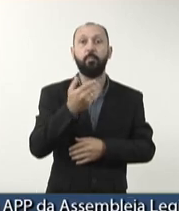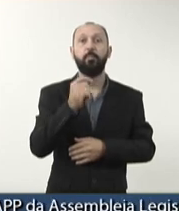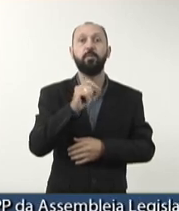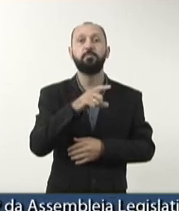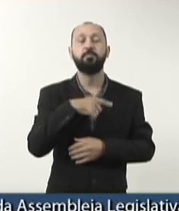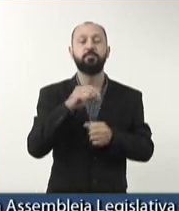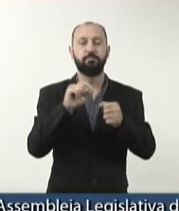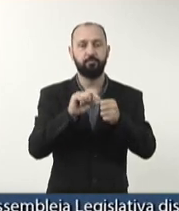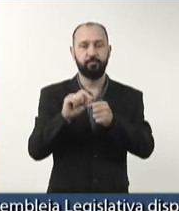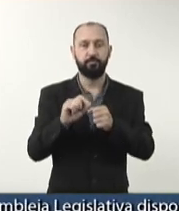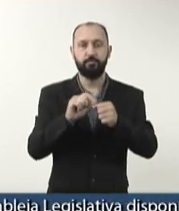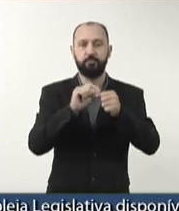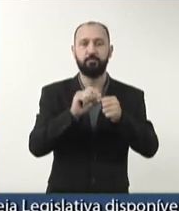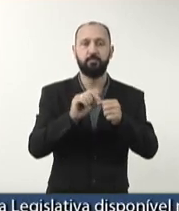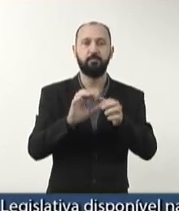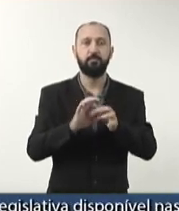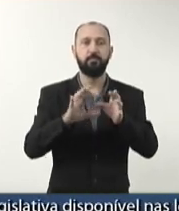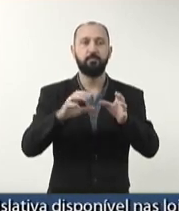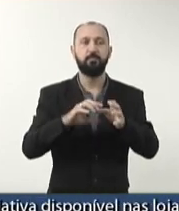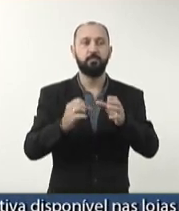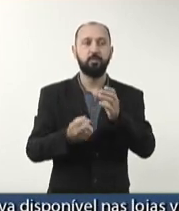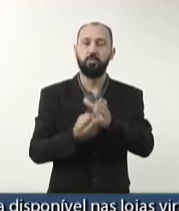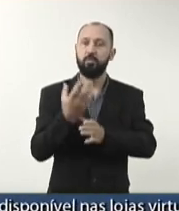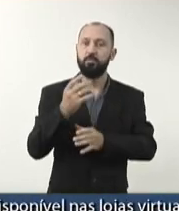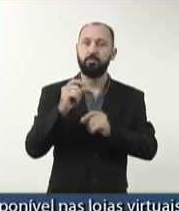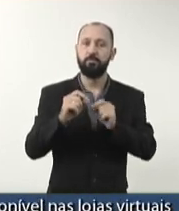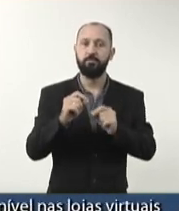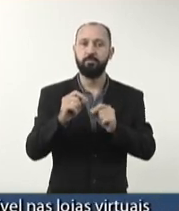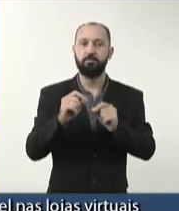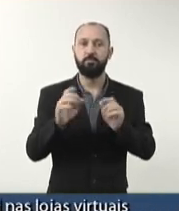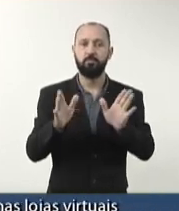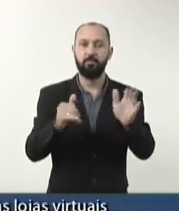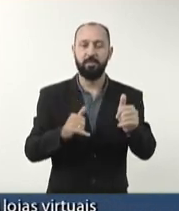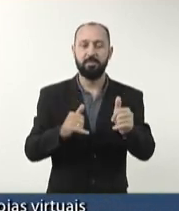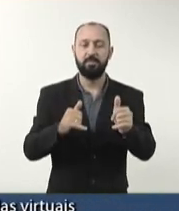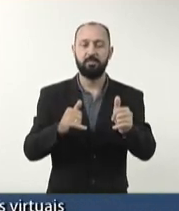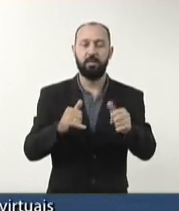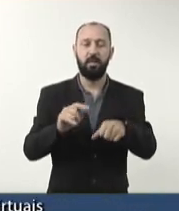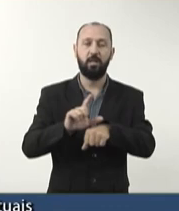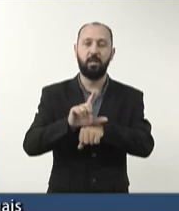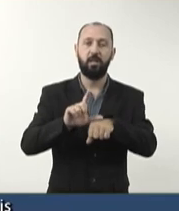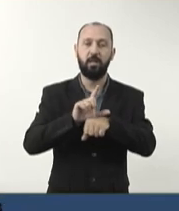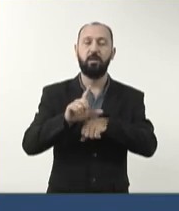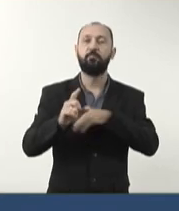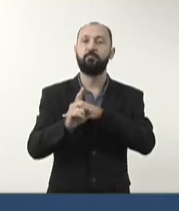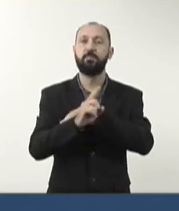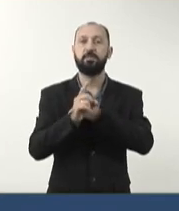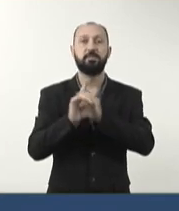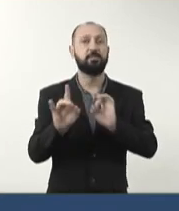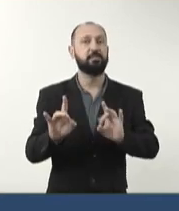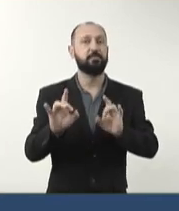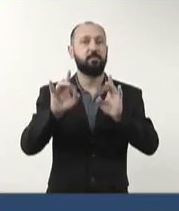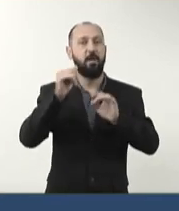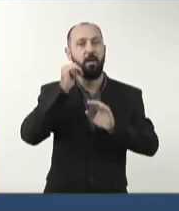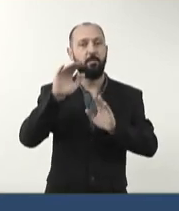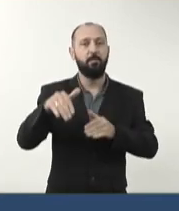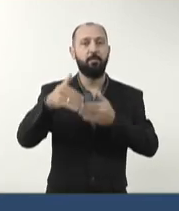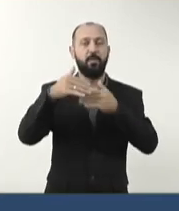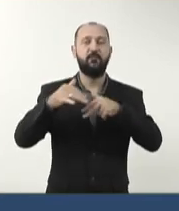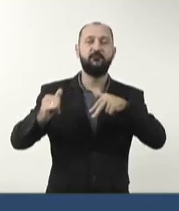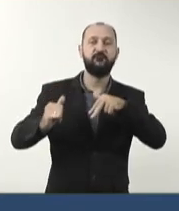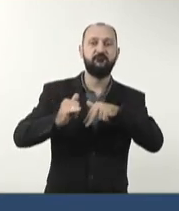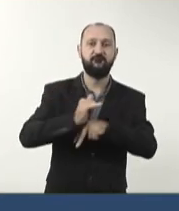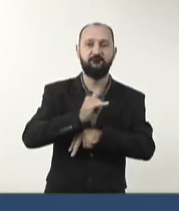solicitando que seja viabilizada a implantação de uma sala lilás para atendimento exclusivo à mulher vítima